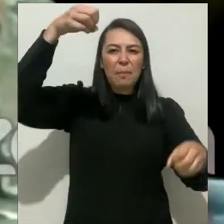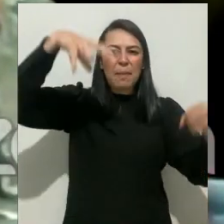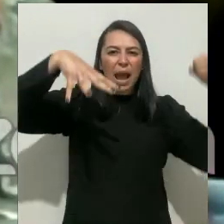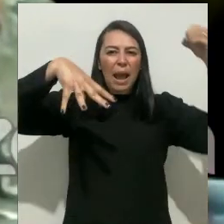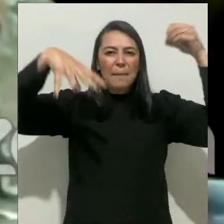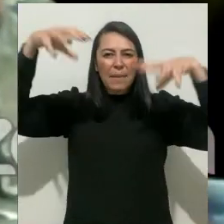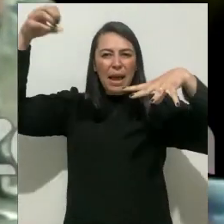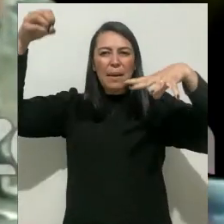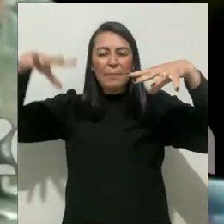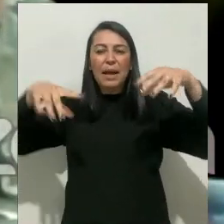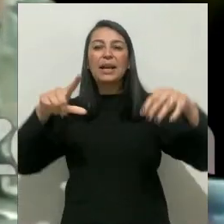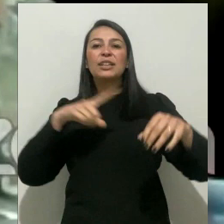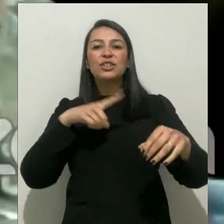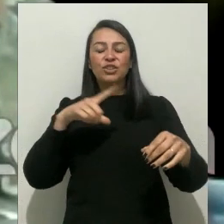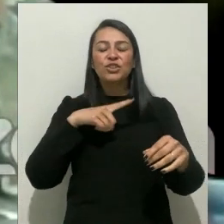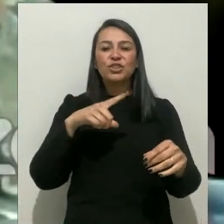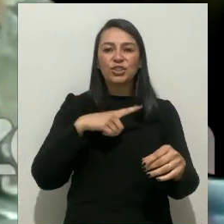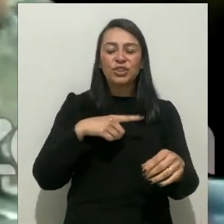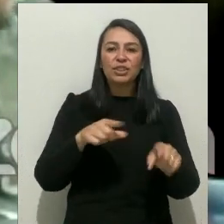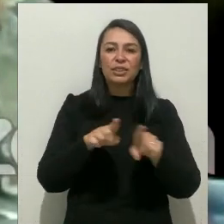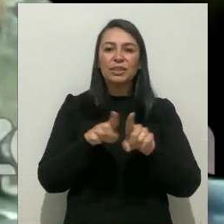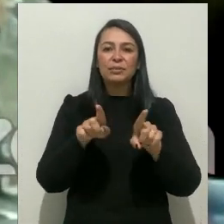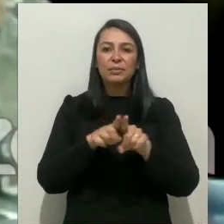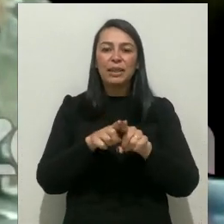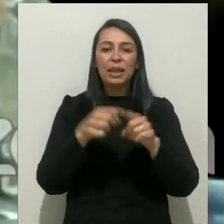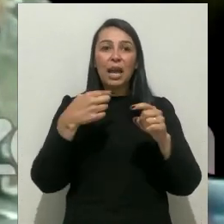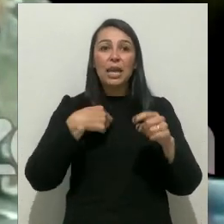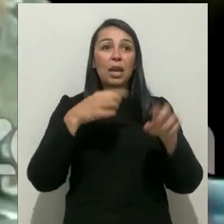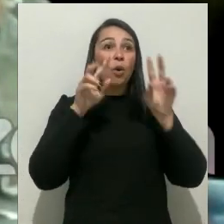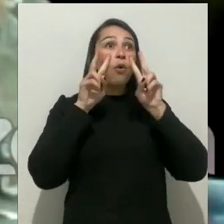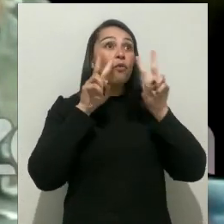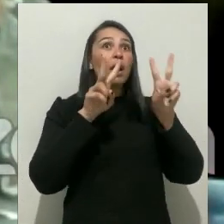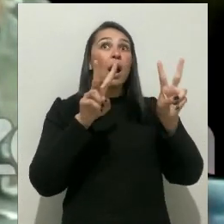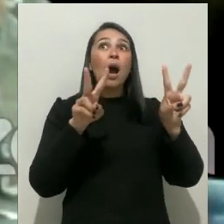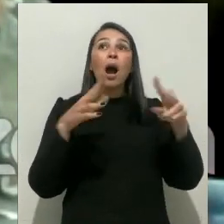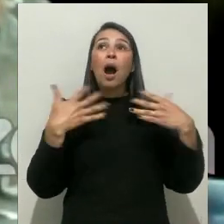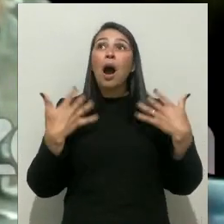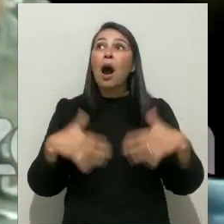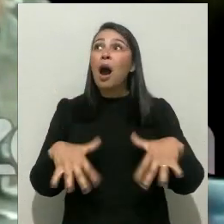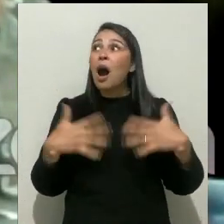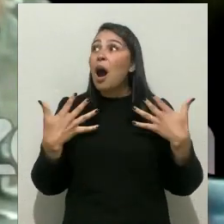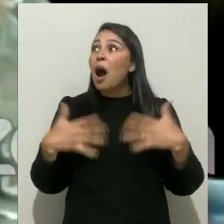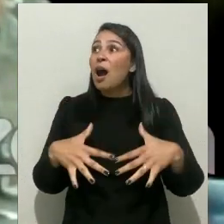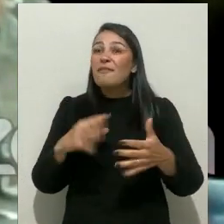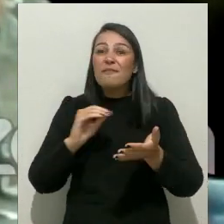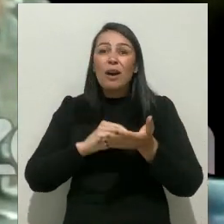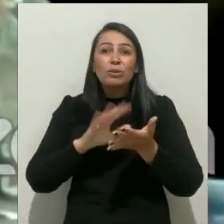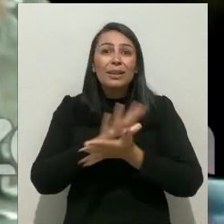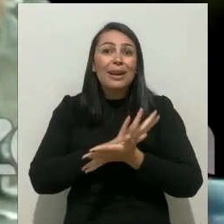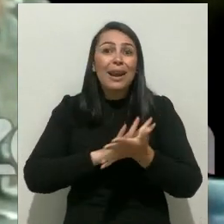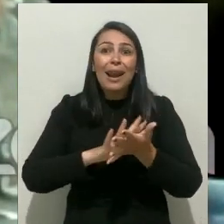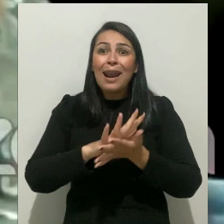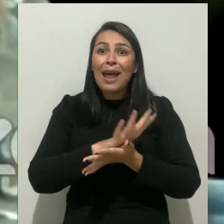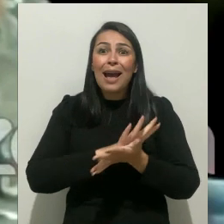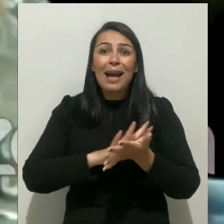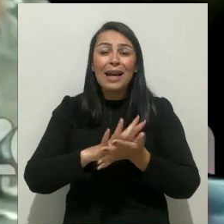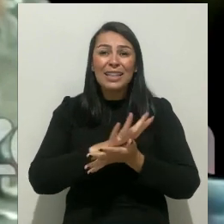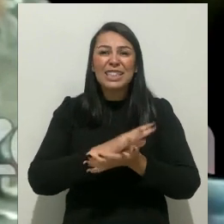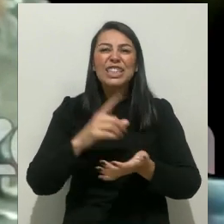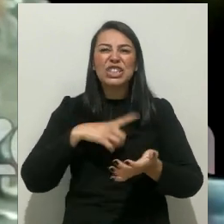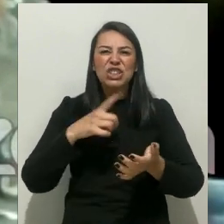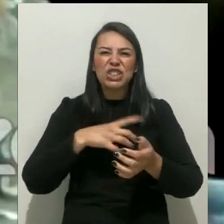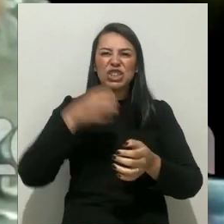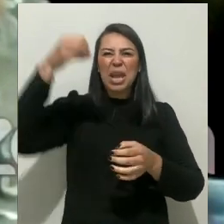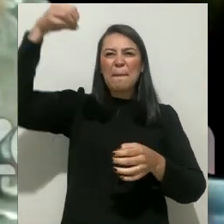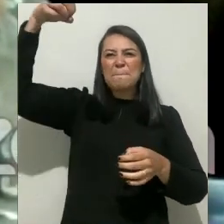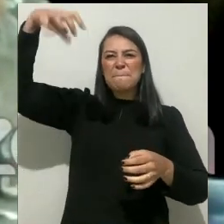iluminado, oferecia-se abruptamente a meus olhos maravilhados e intimados. Nada faltava. Poderosos